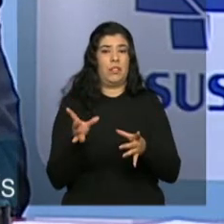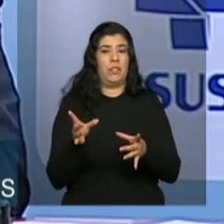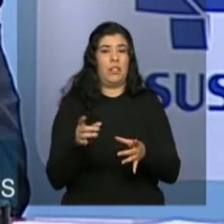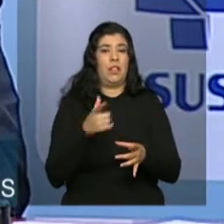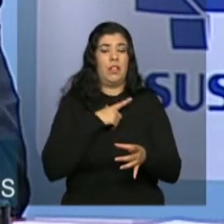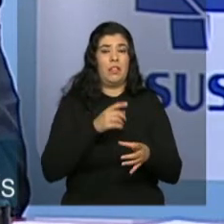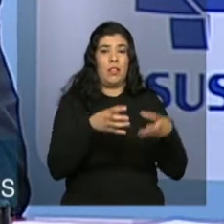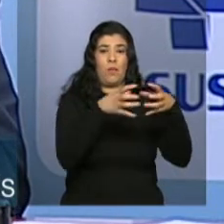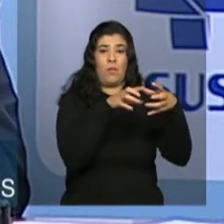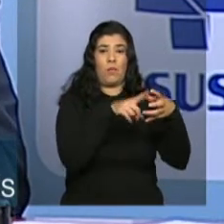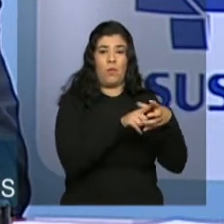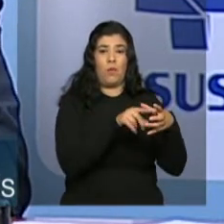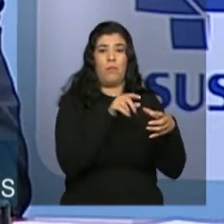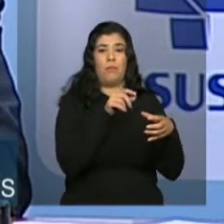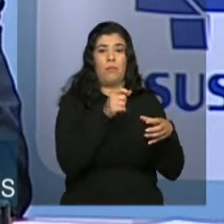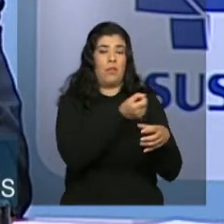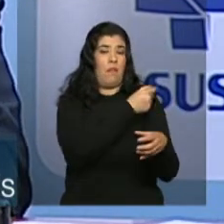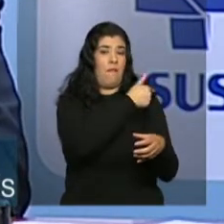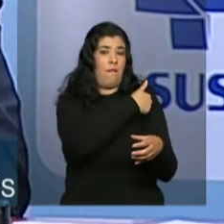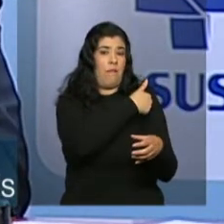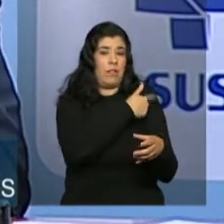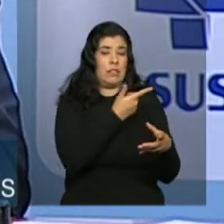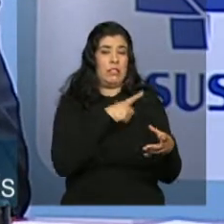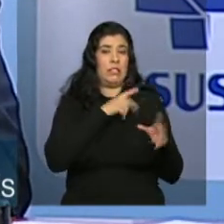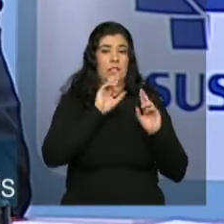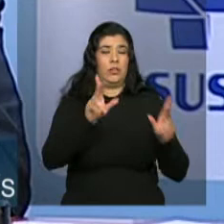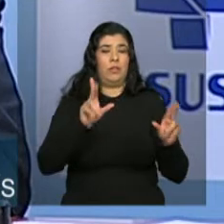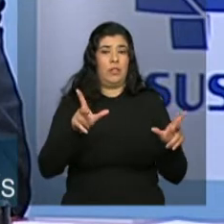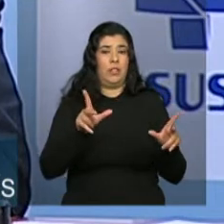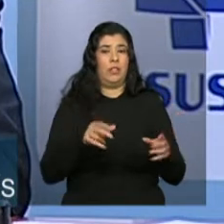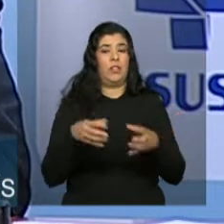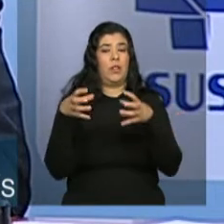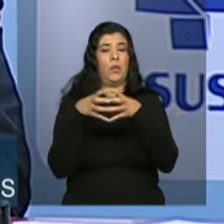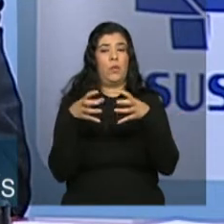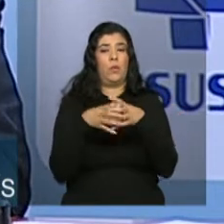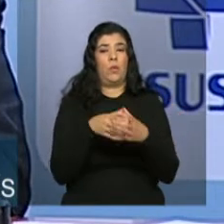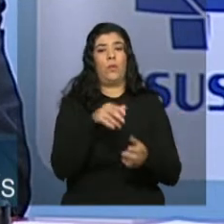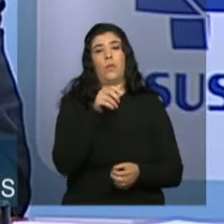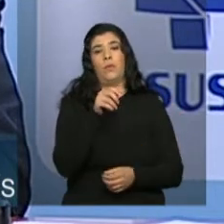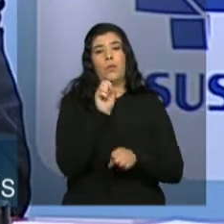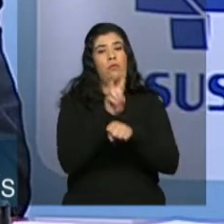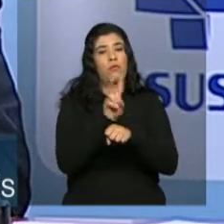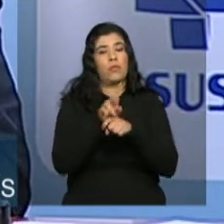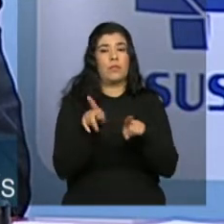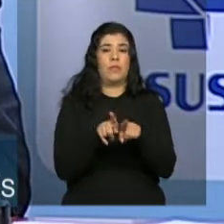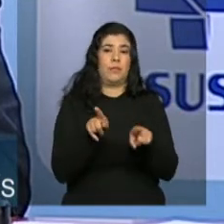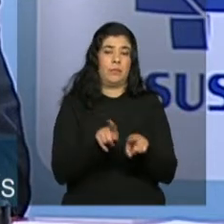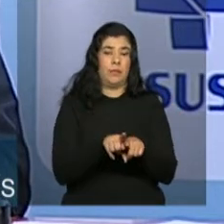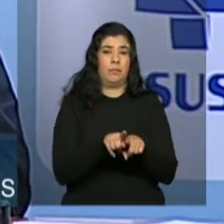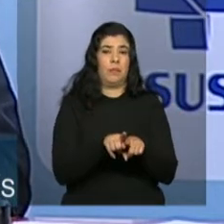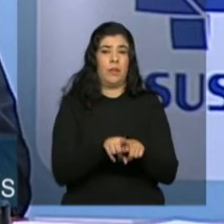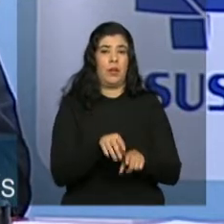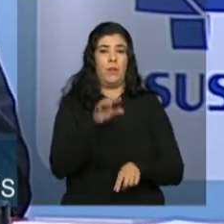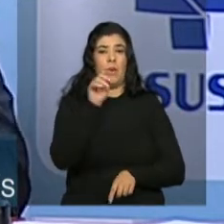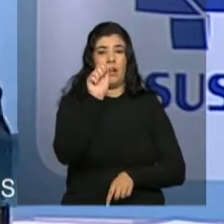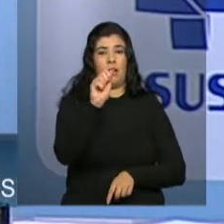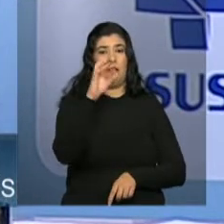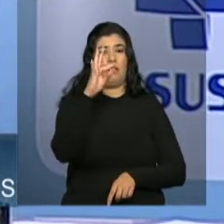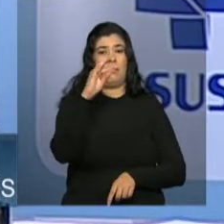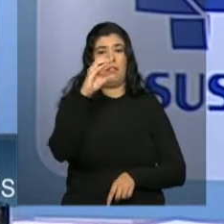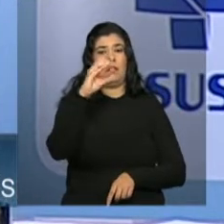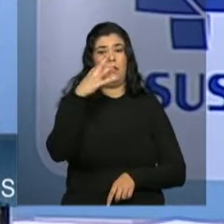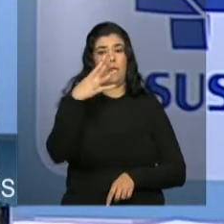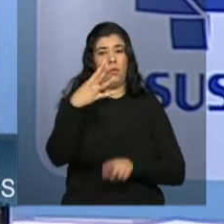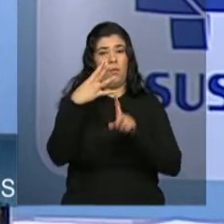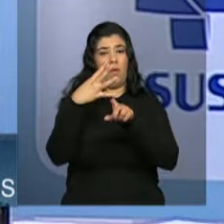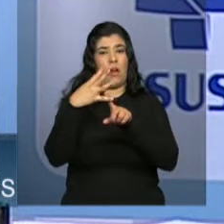por exemplo você tem antivirais né falou exemplo que eu dei Então até C4 ela reconhecidamente ela é mais ela